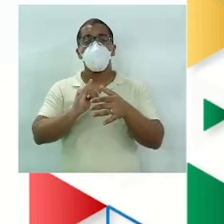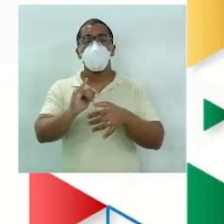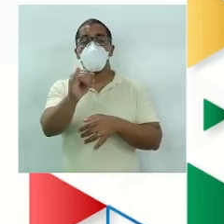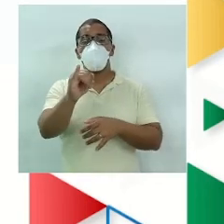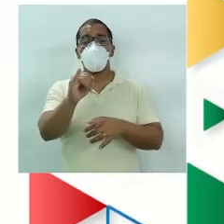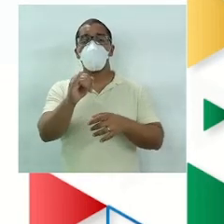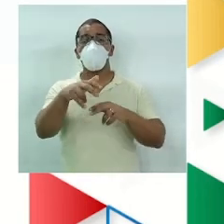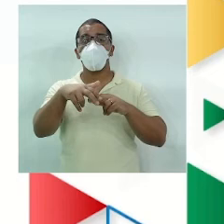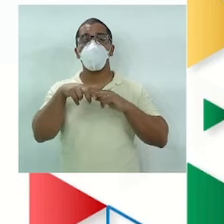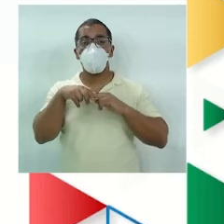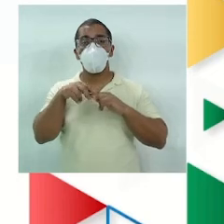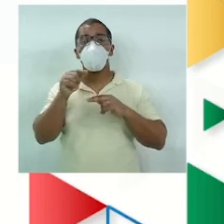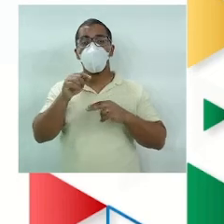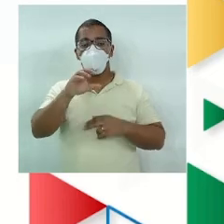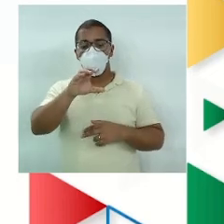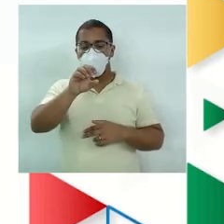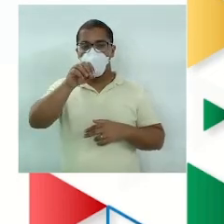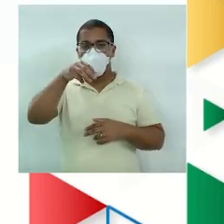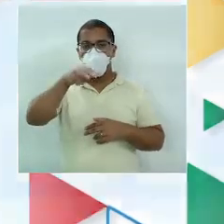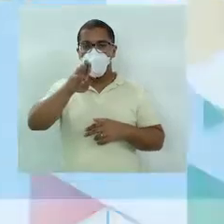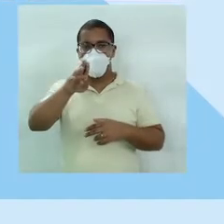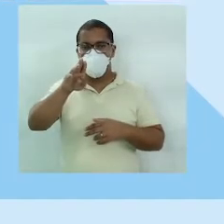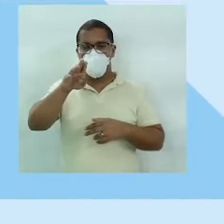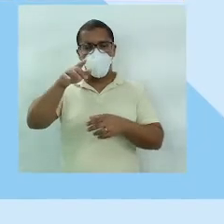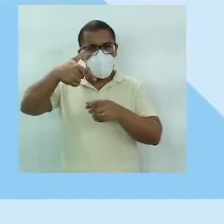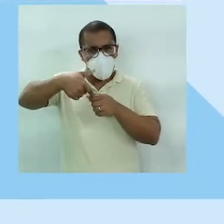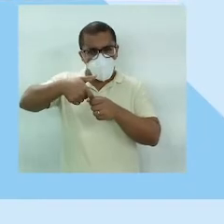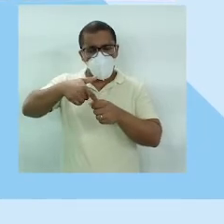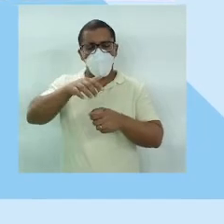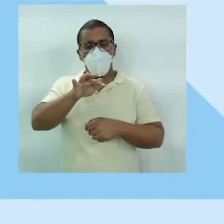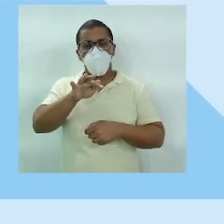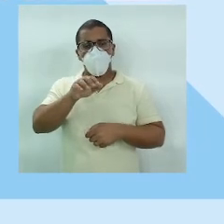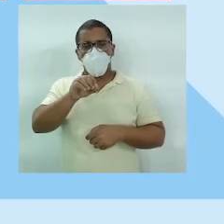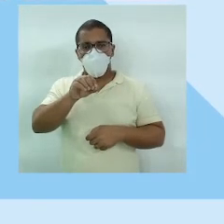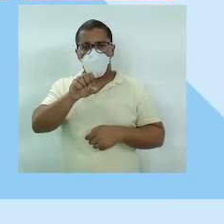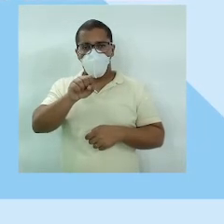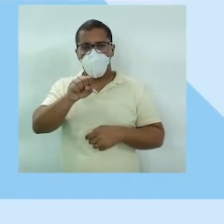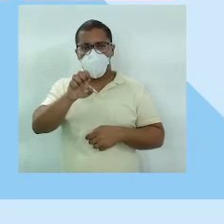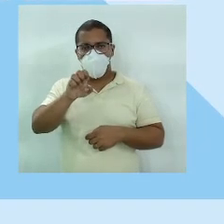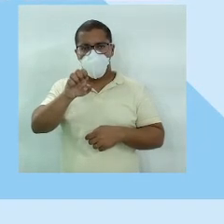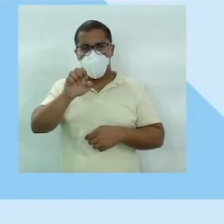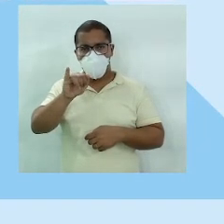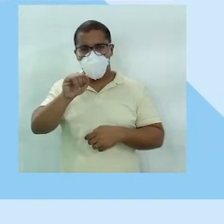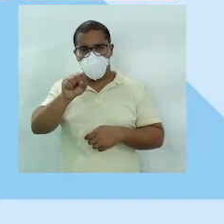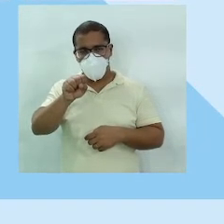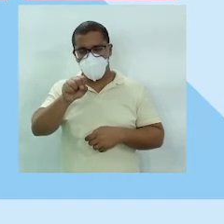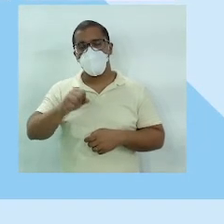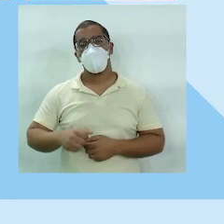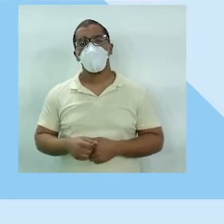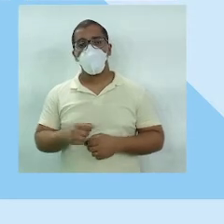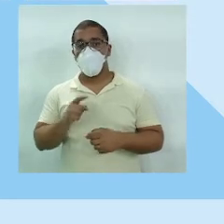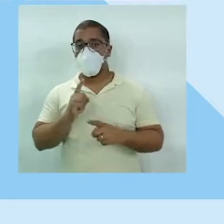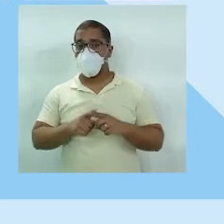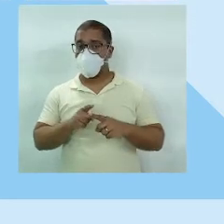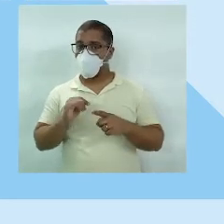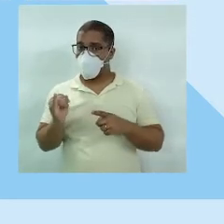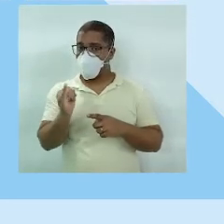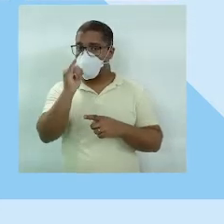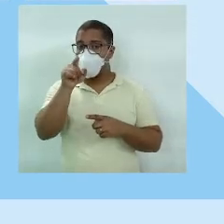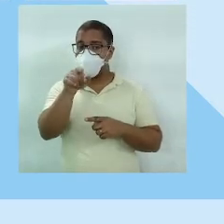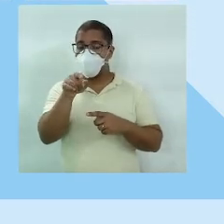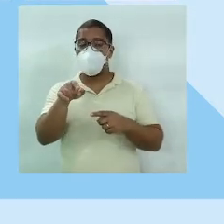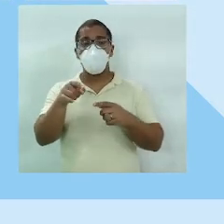de combustíveis fósseis, porque os combustíveis fósseis são os principais responsáveis pela emissão de